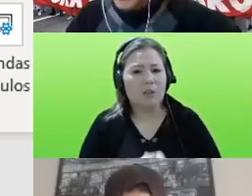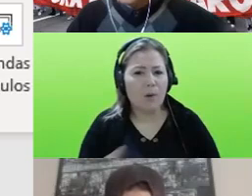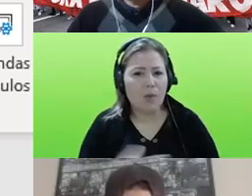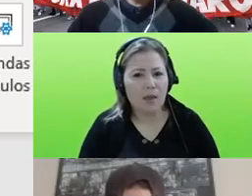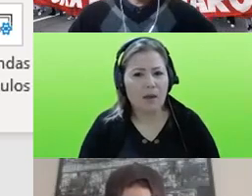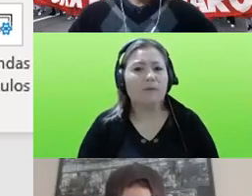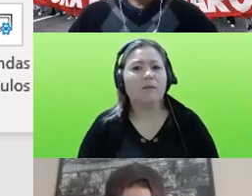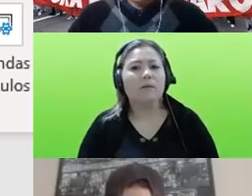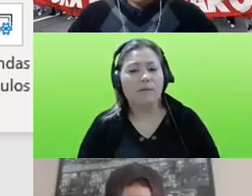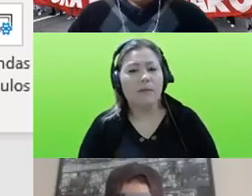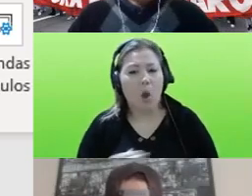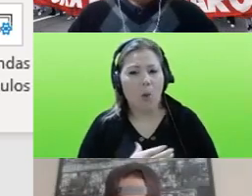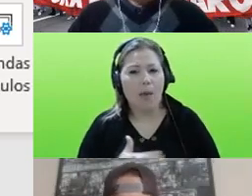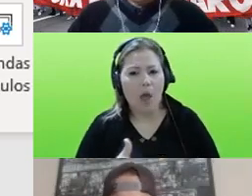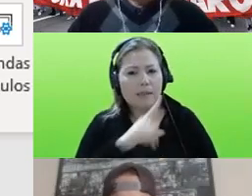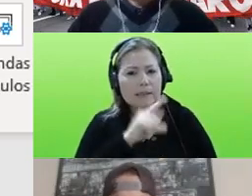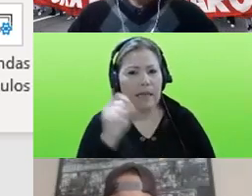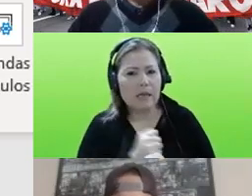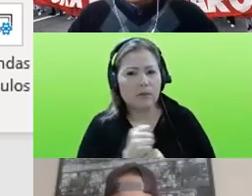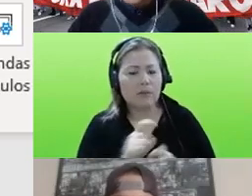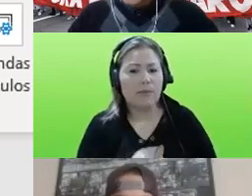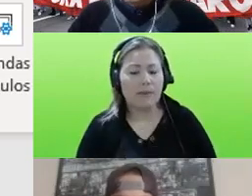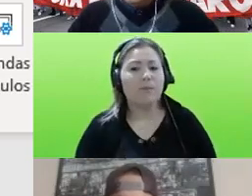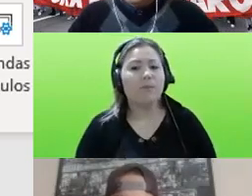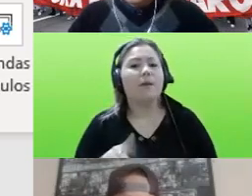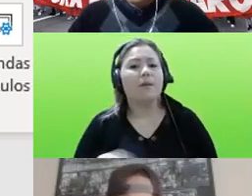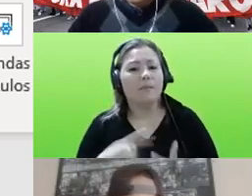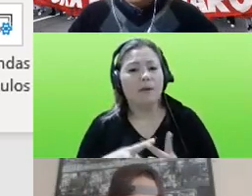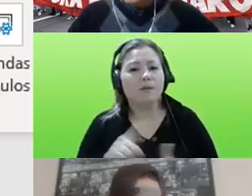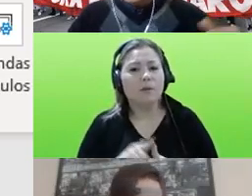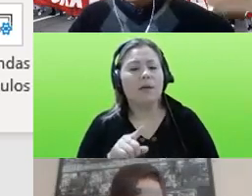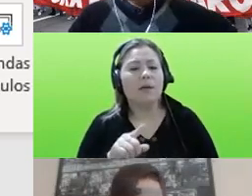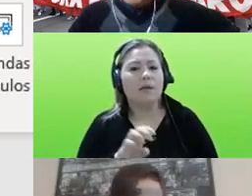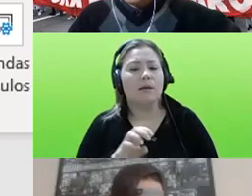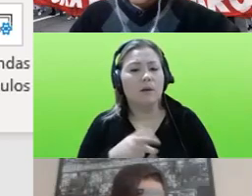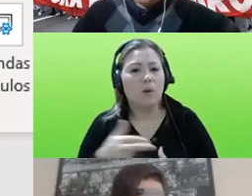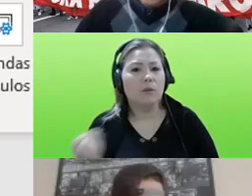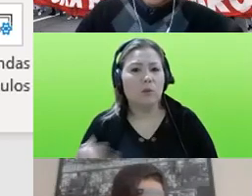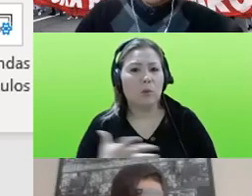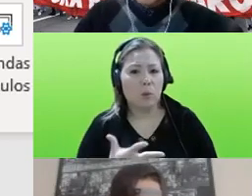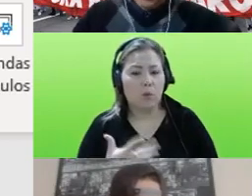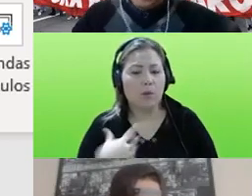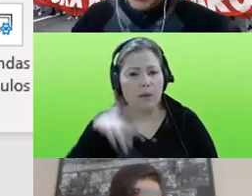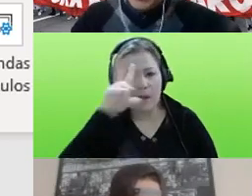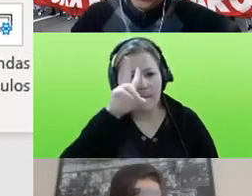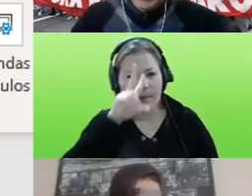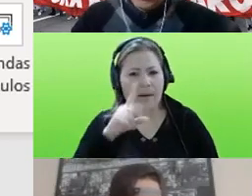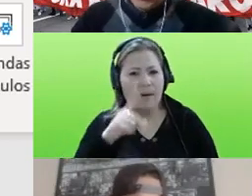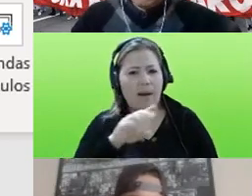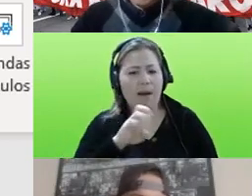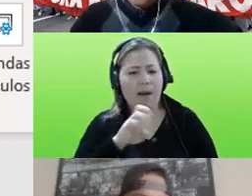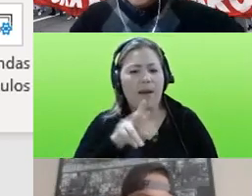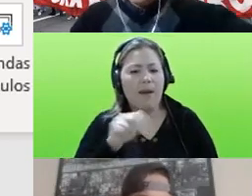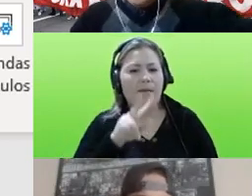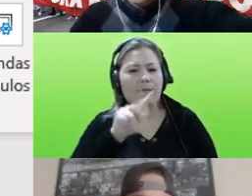completar agora 100 anos, e, sobretudo, o Estado Novo, né? Lembrando a Era Vargas. Mas eu não vou entrar nisso aqui